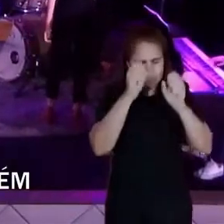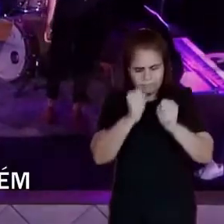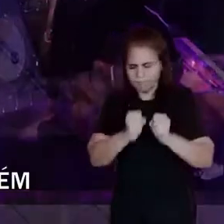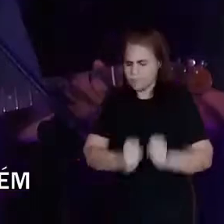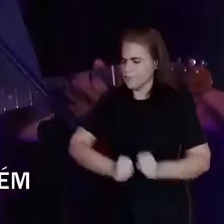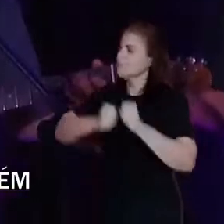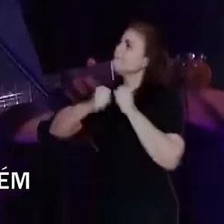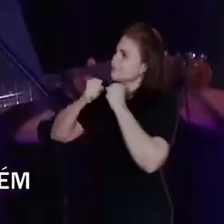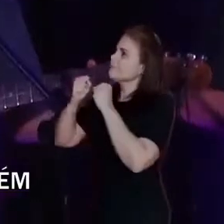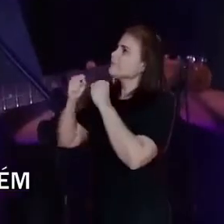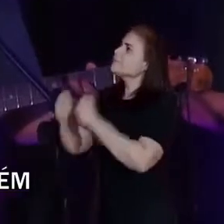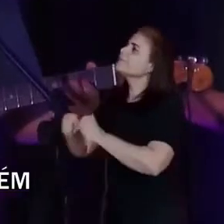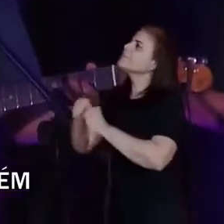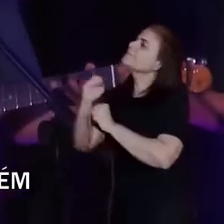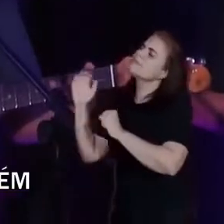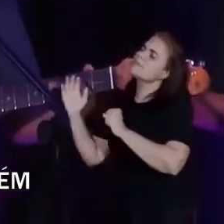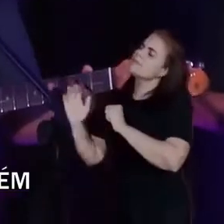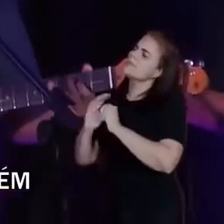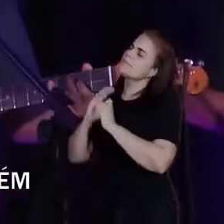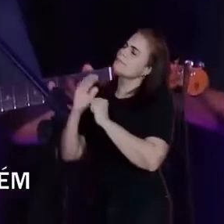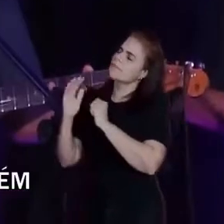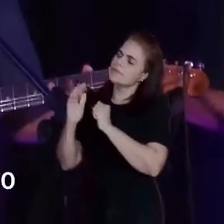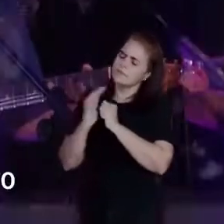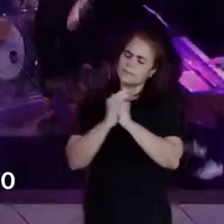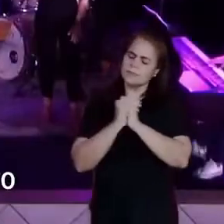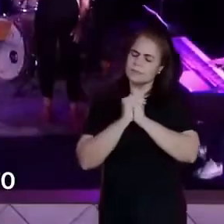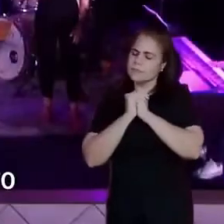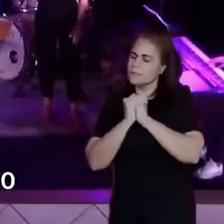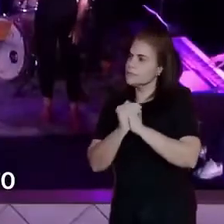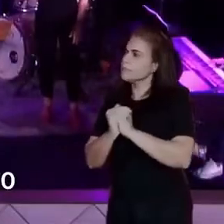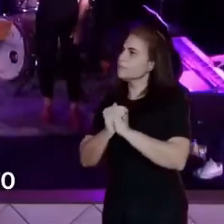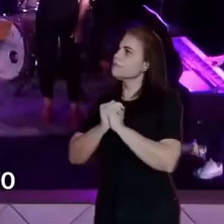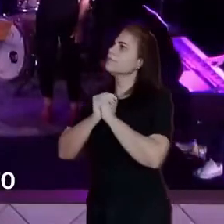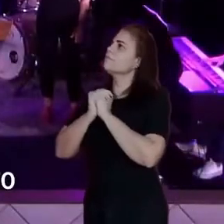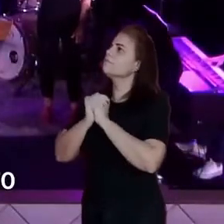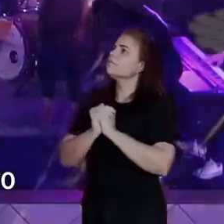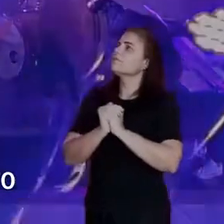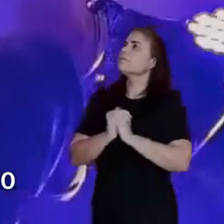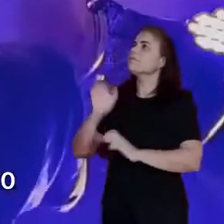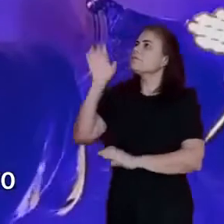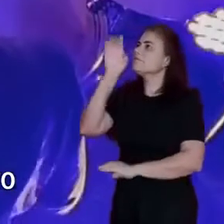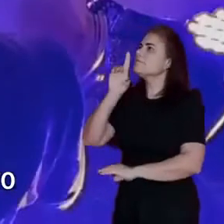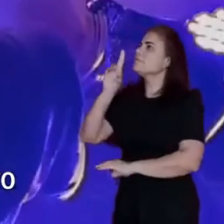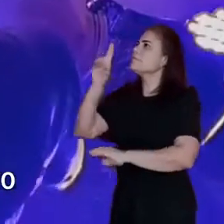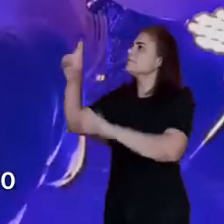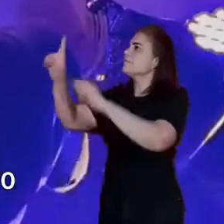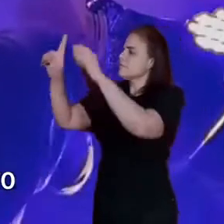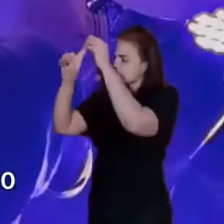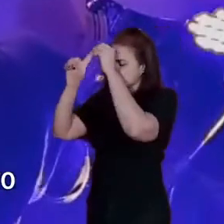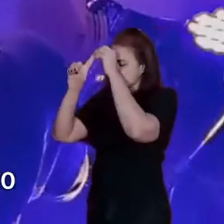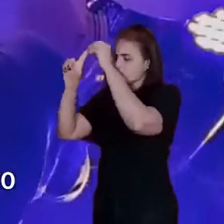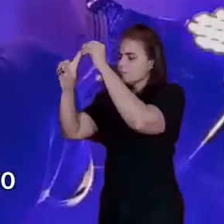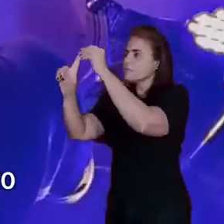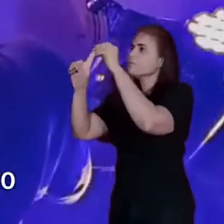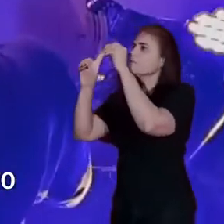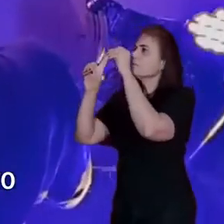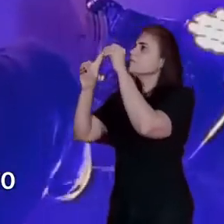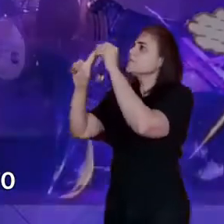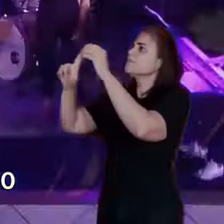o poder Amei clarinho só tu és santo